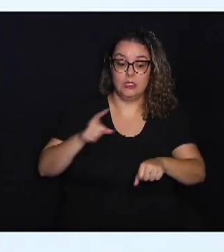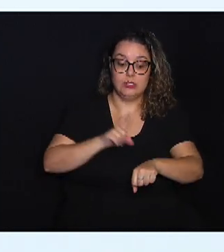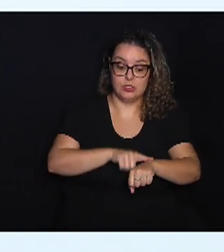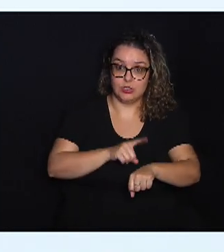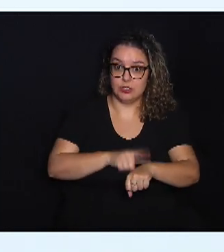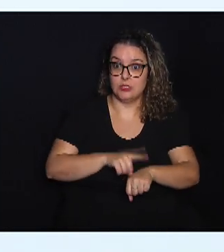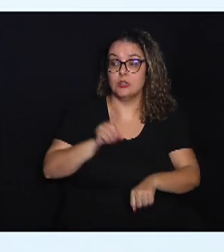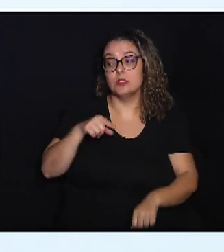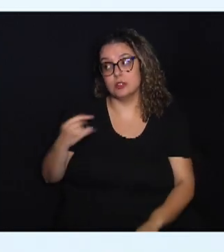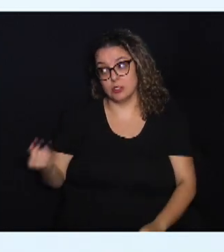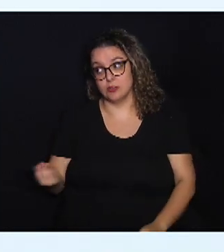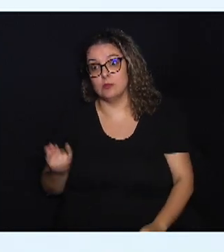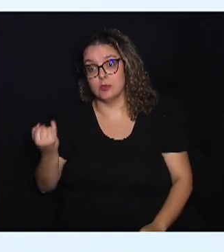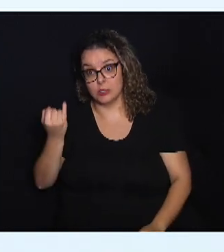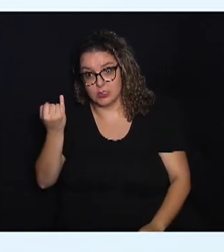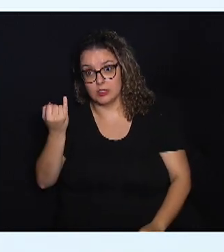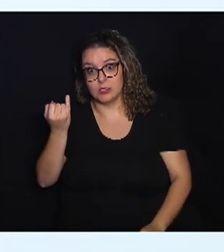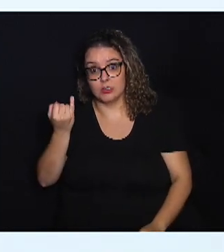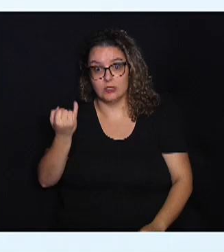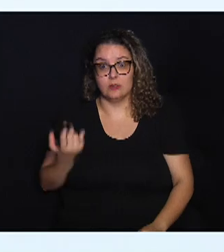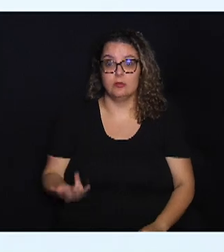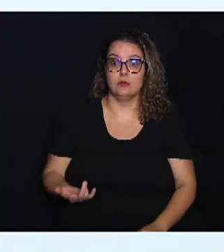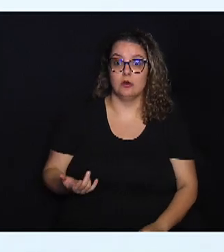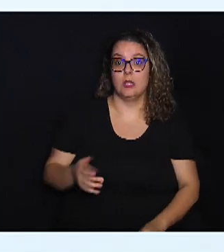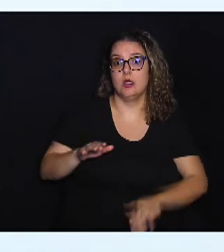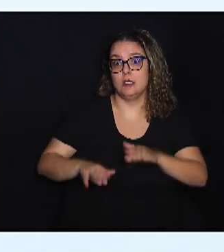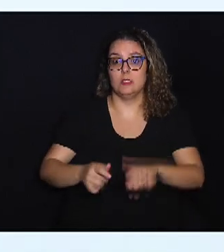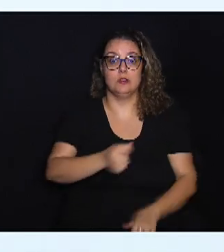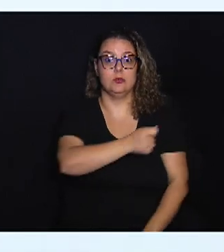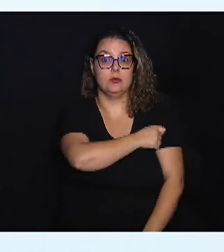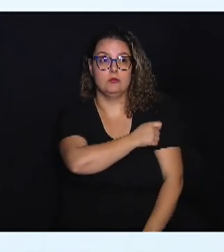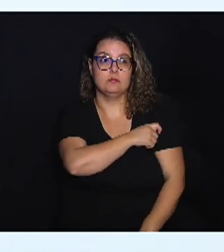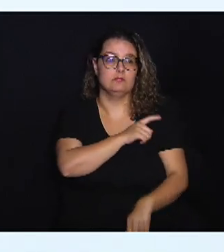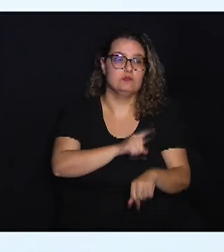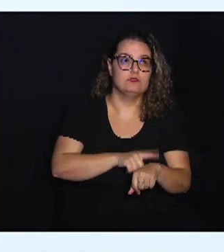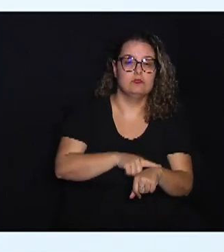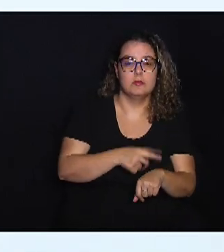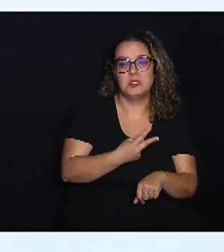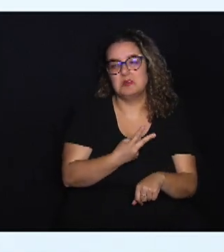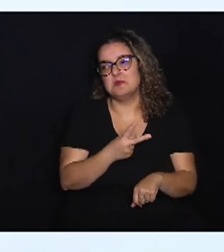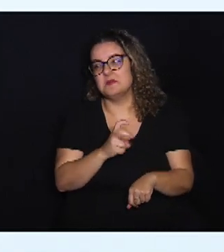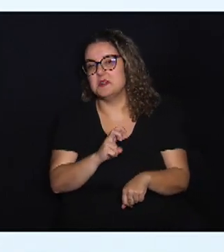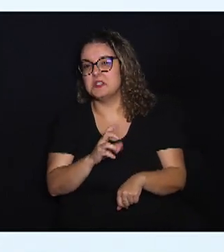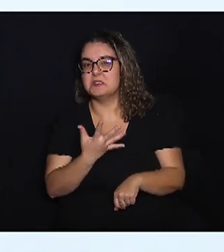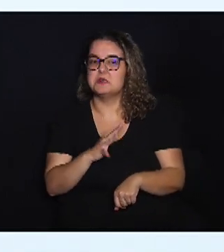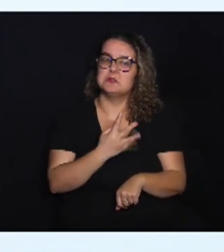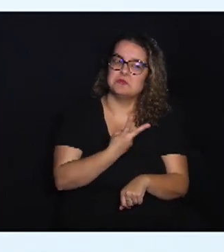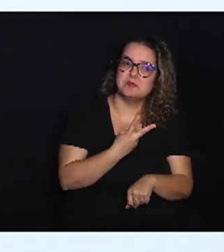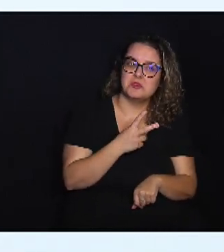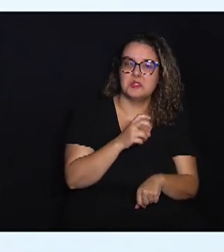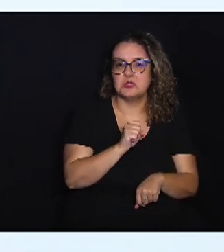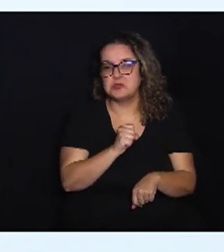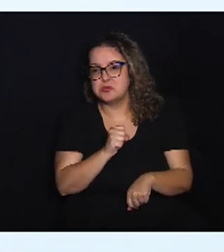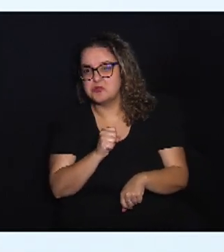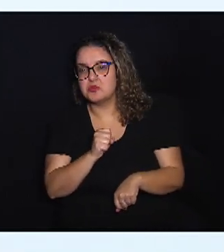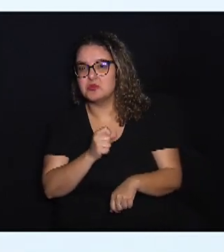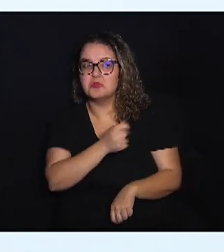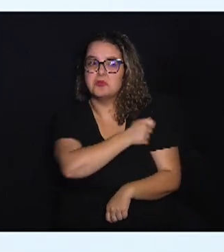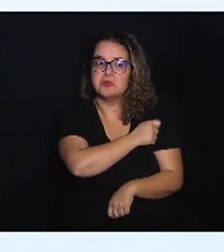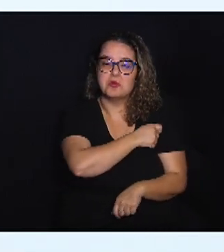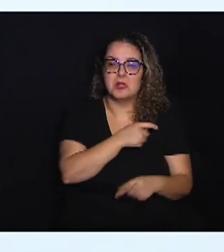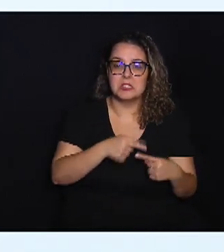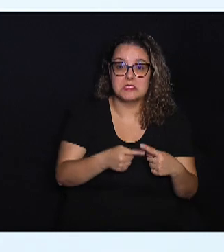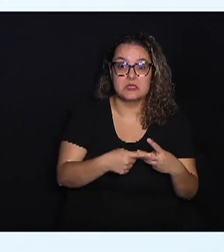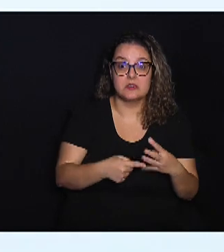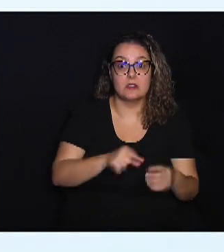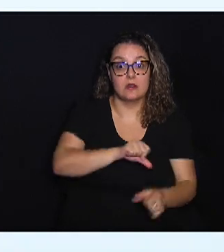muito significativo, né? Por vezes os alunos saem de uma carga horária de 25, 28 aulas por semana e vai para